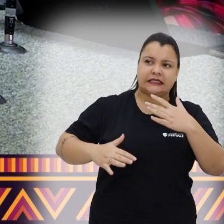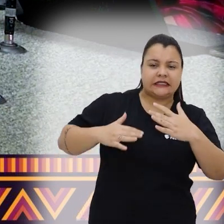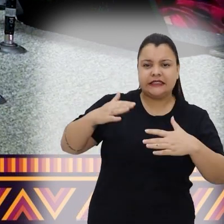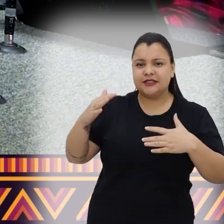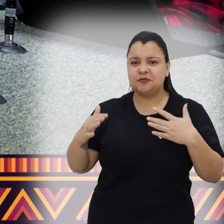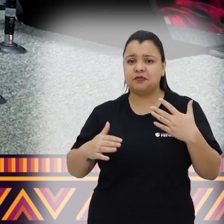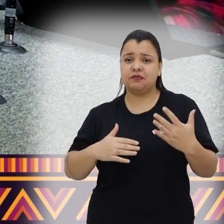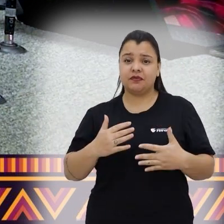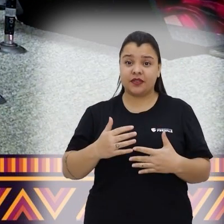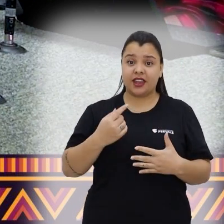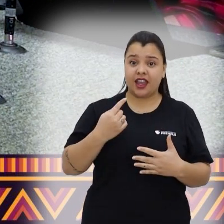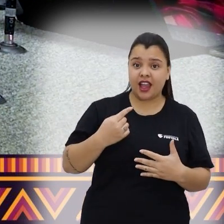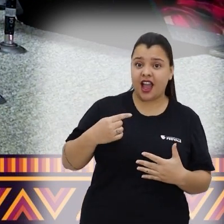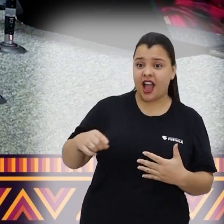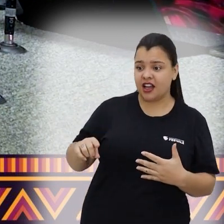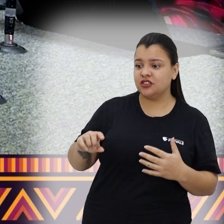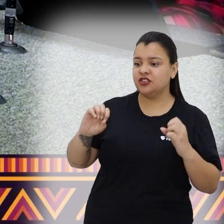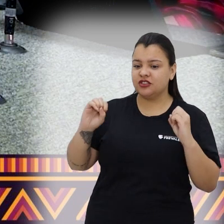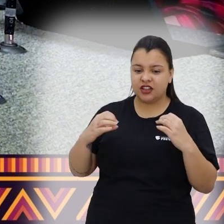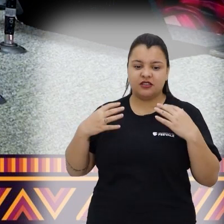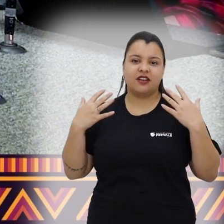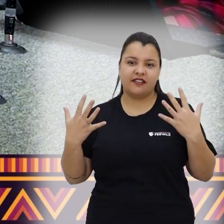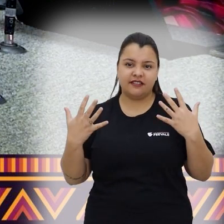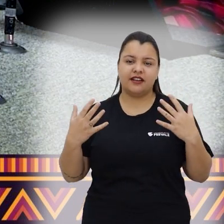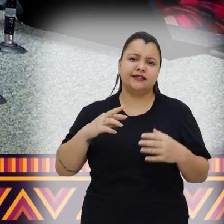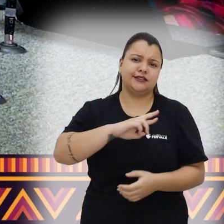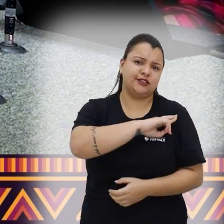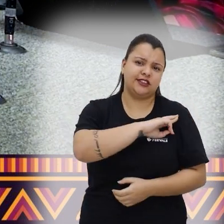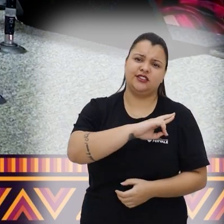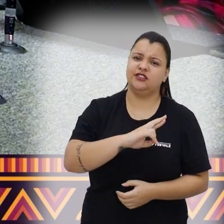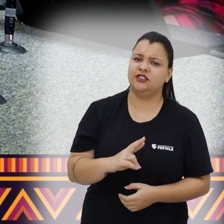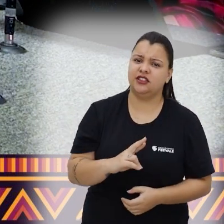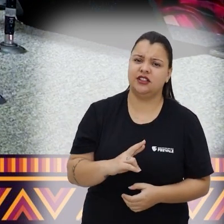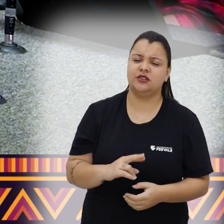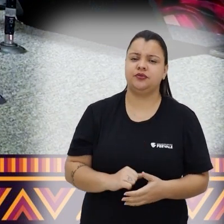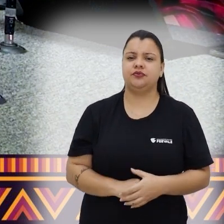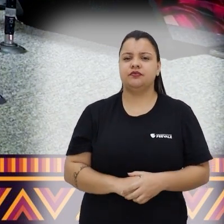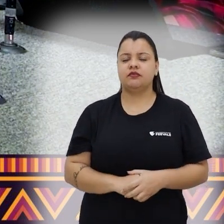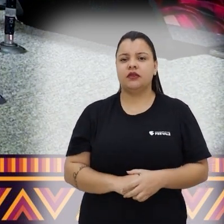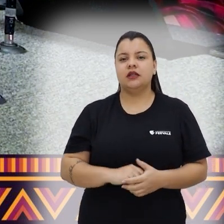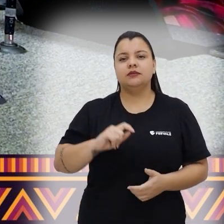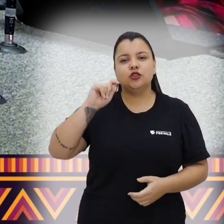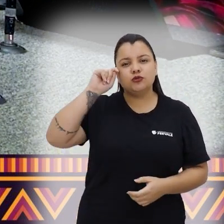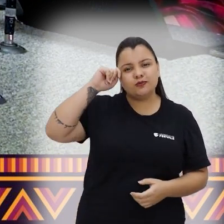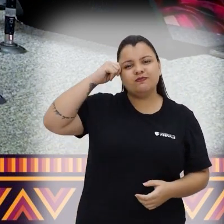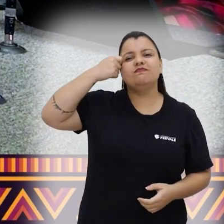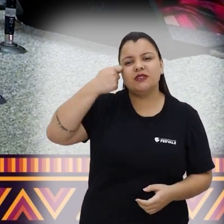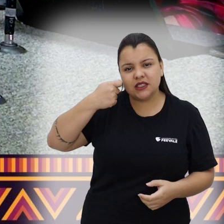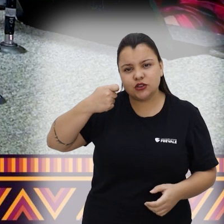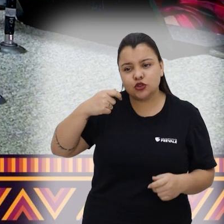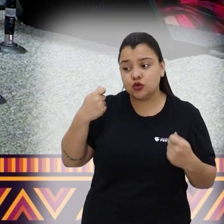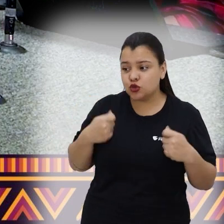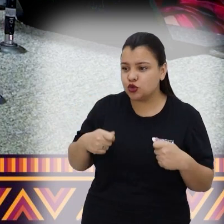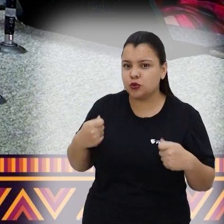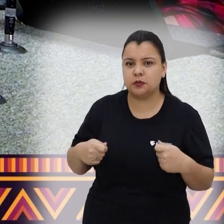a gente vai a algumas festas de religião, né? Mas o preto, tu precisa